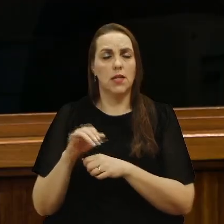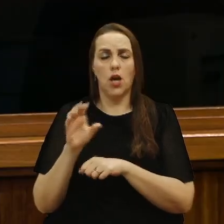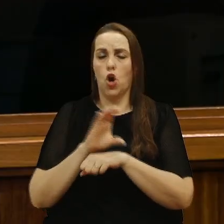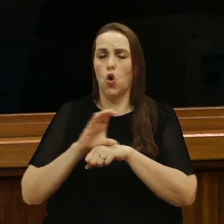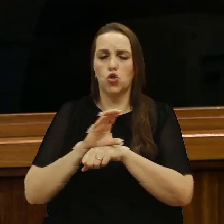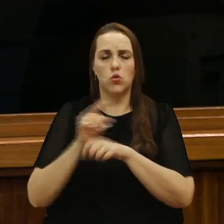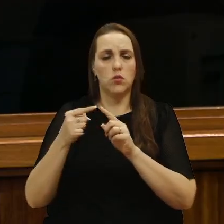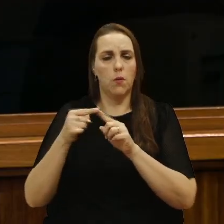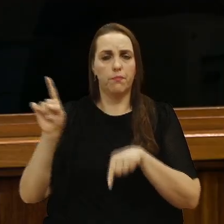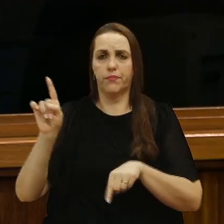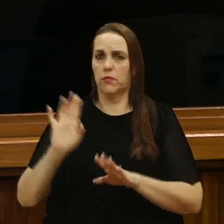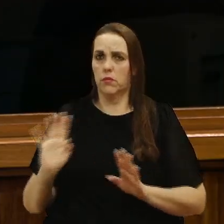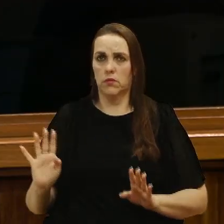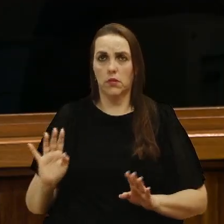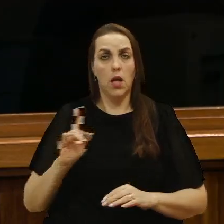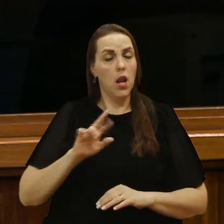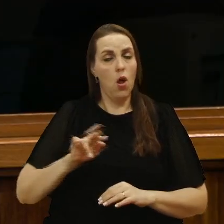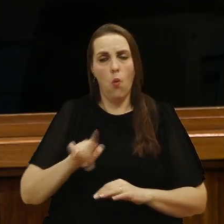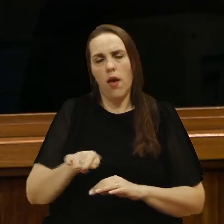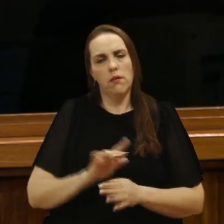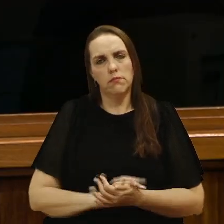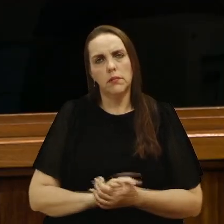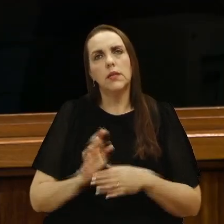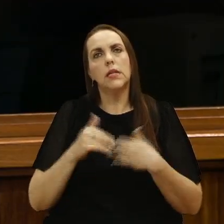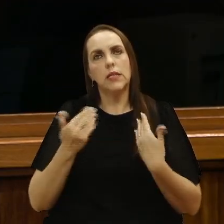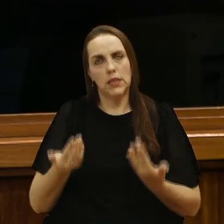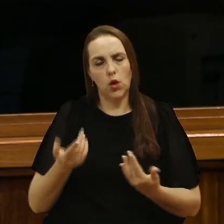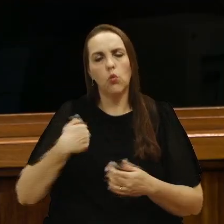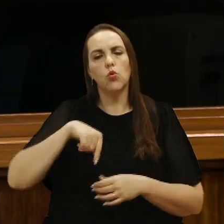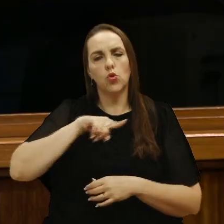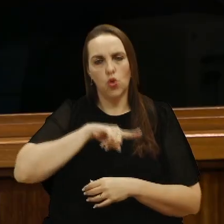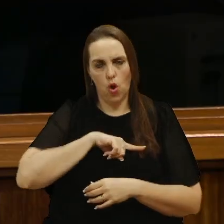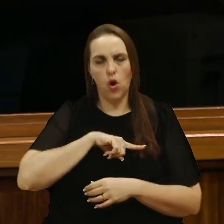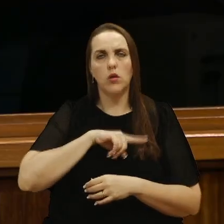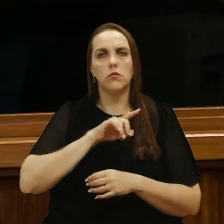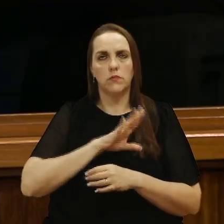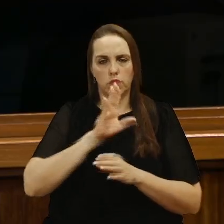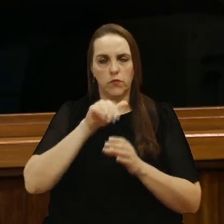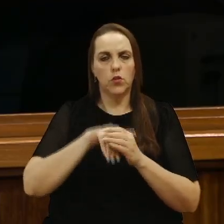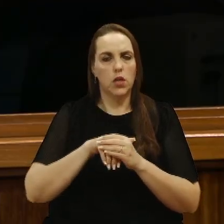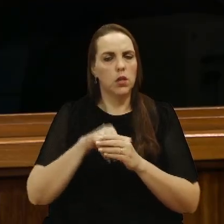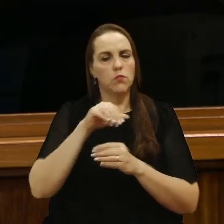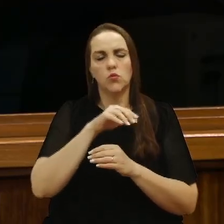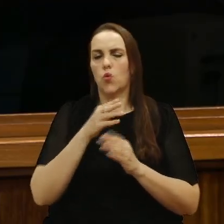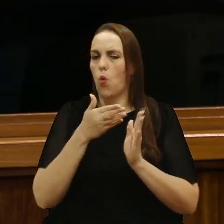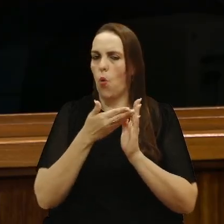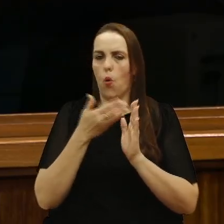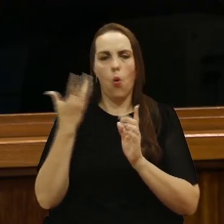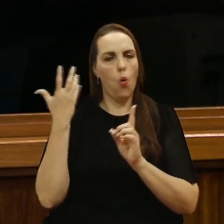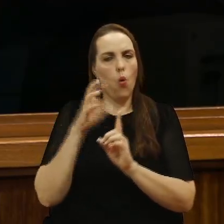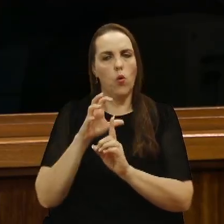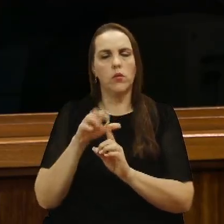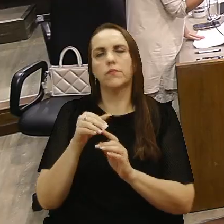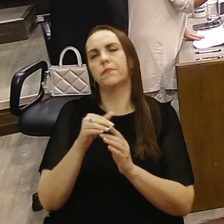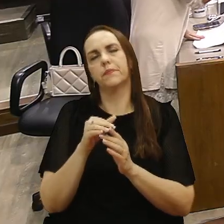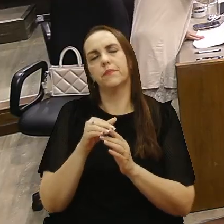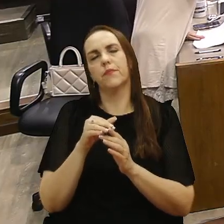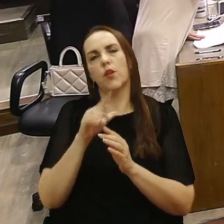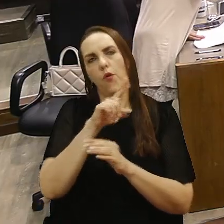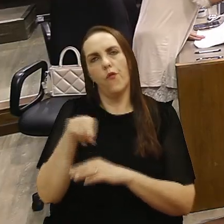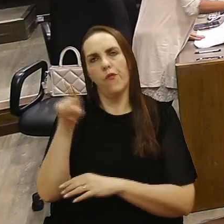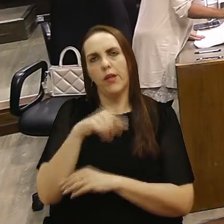inconstitucionalidade, o que não é o caso. Então, nós votaremos contra o veto. Parabéns, vereador Andressa.